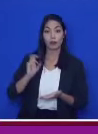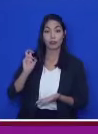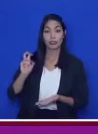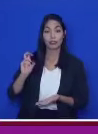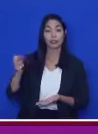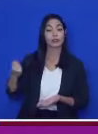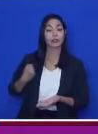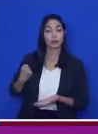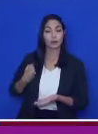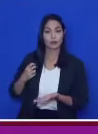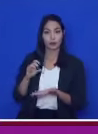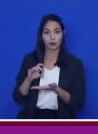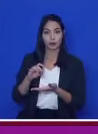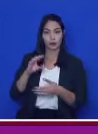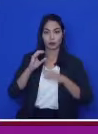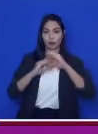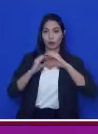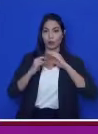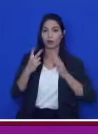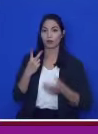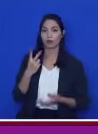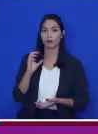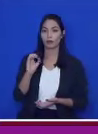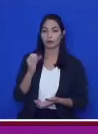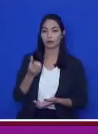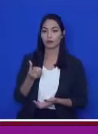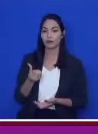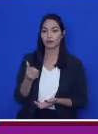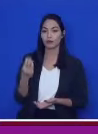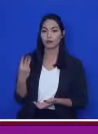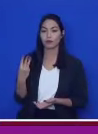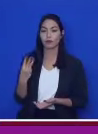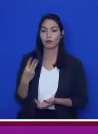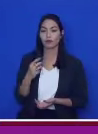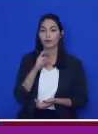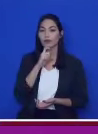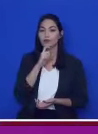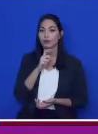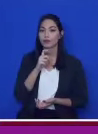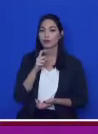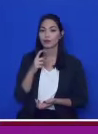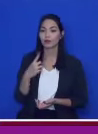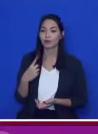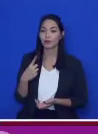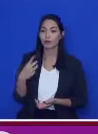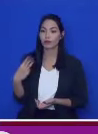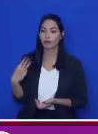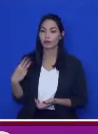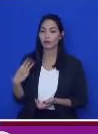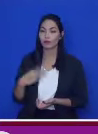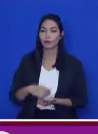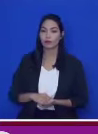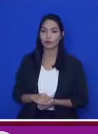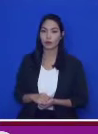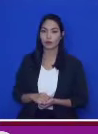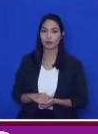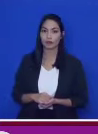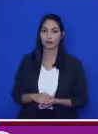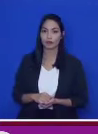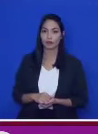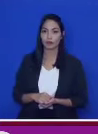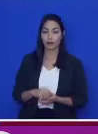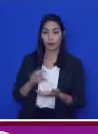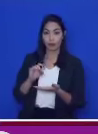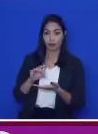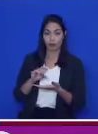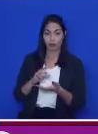Loto Fácil. Concurso 2063. Bola verde número 13. Verde 13.